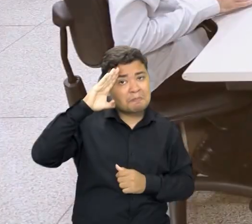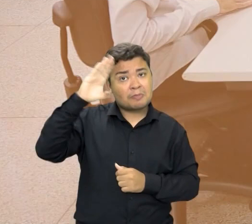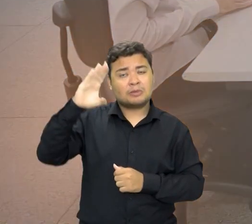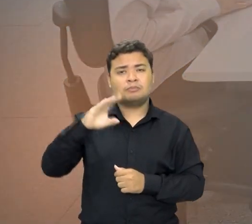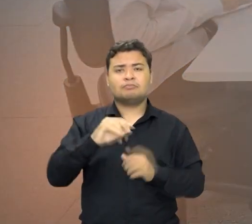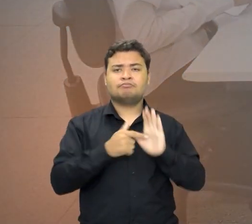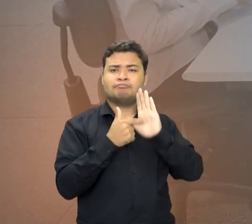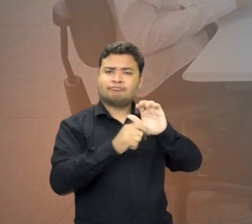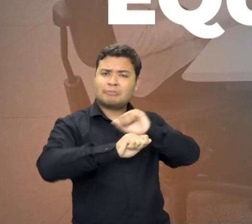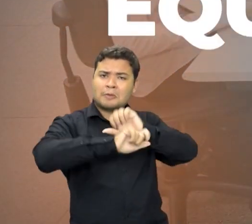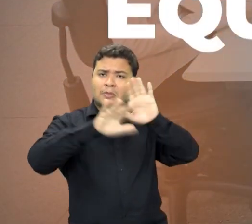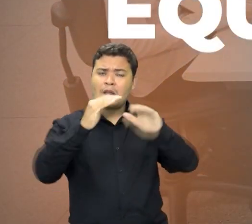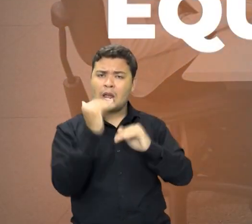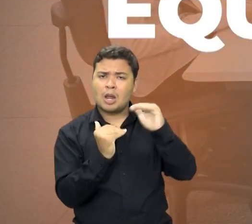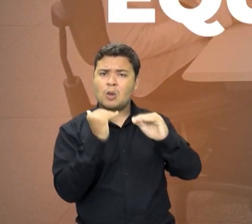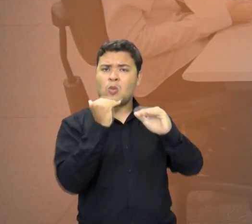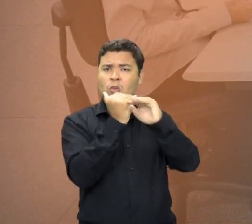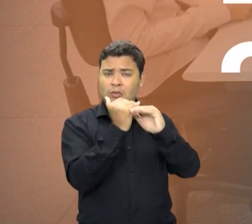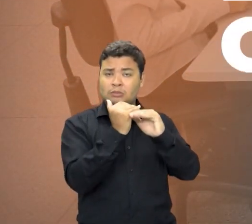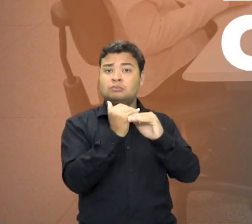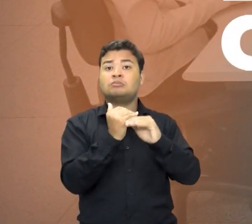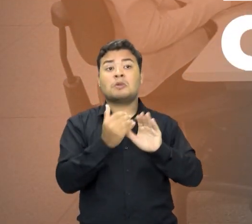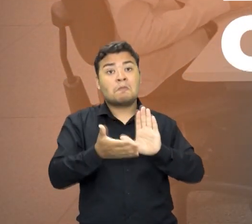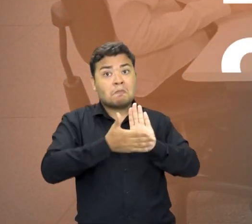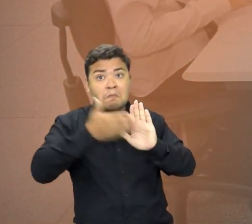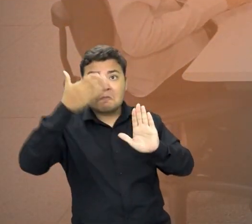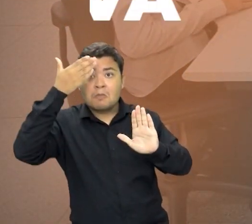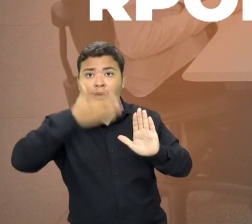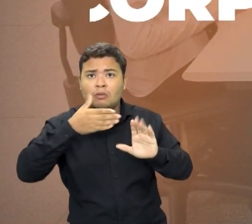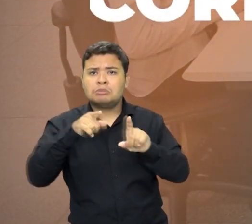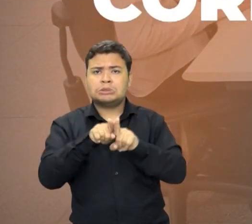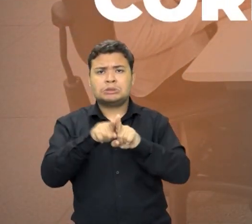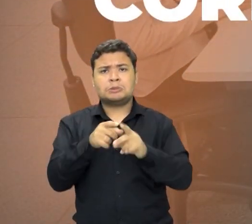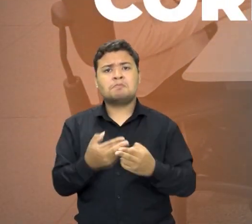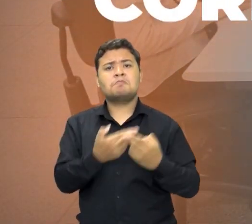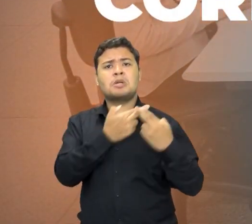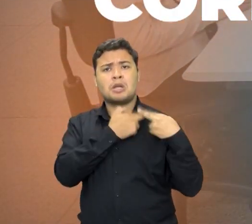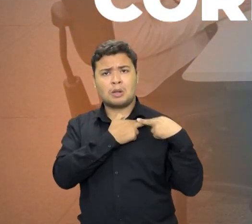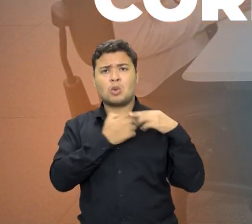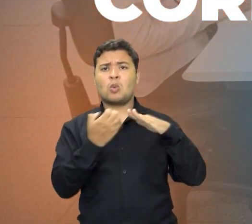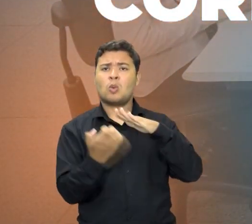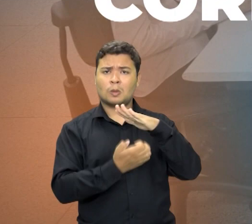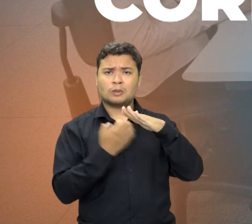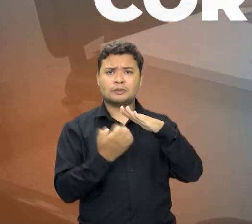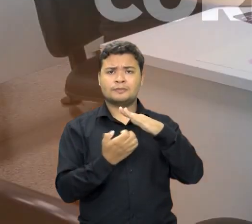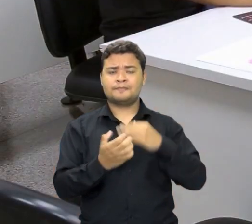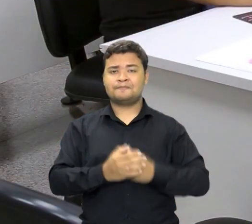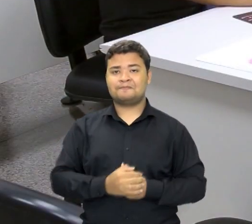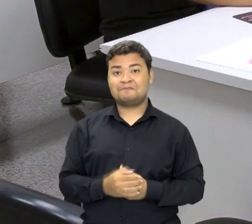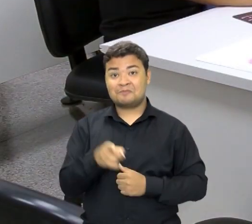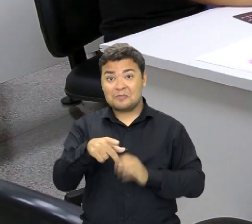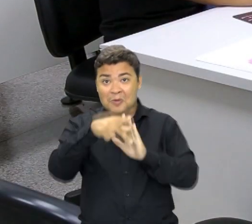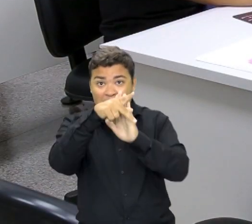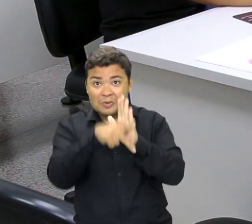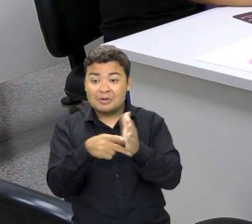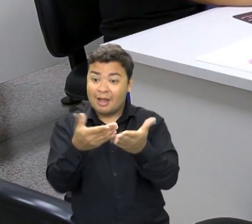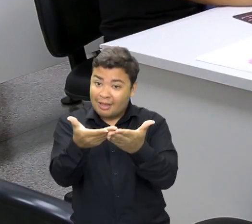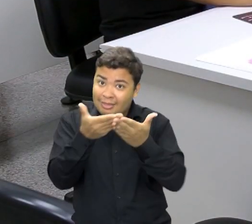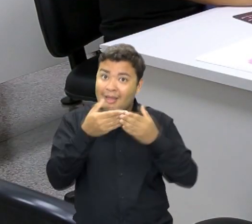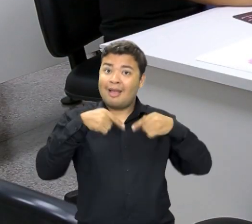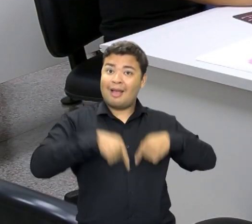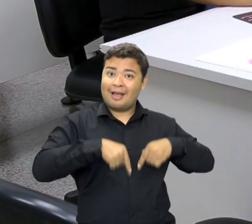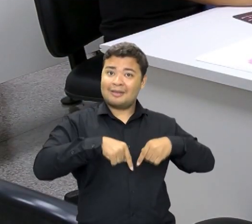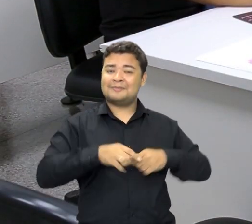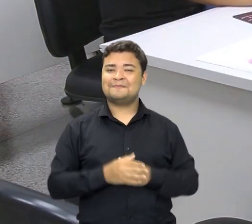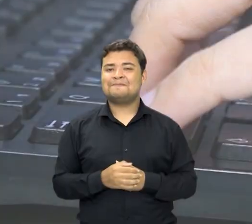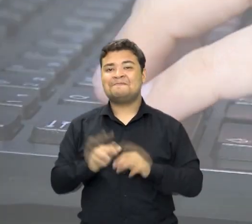fundamentais: transparência, equidade, prestação de contas e responsabilidade corporativa. Traga seu projeto